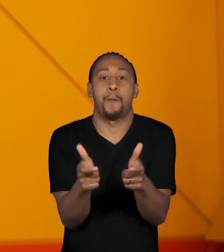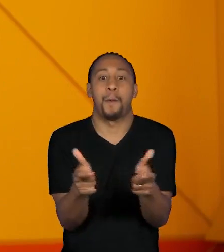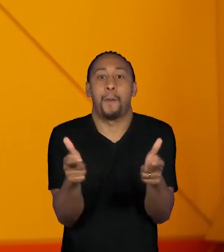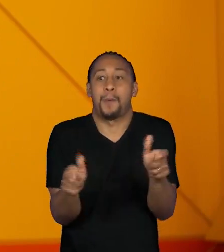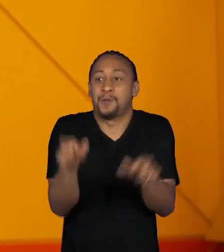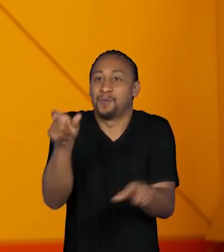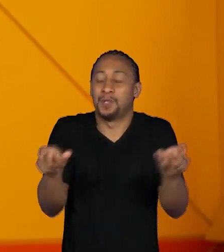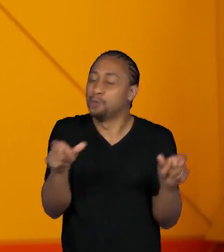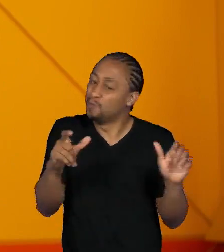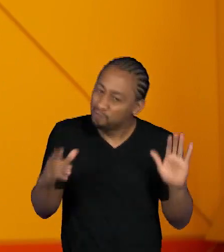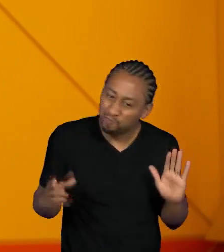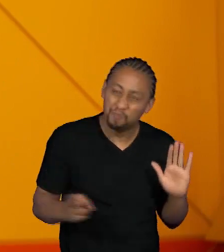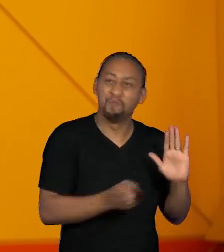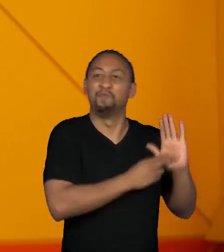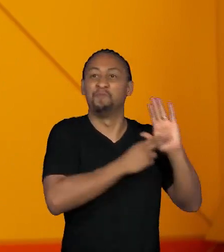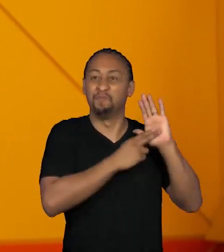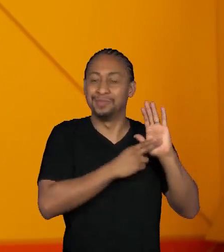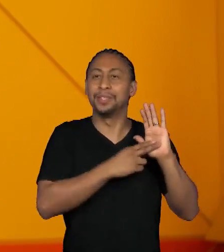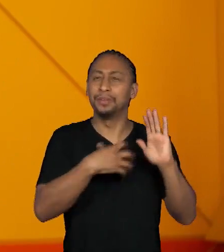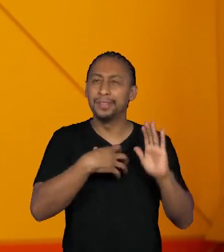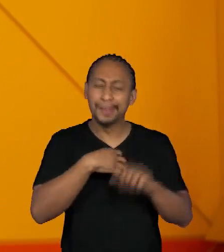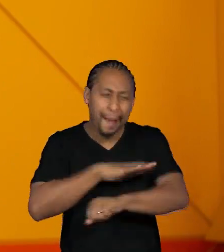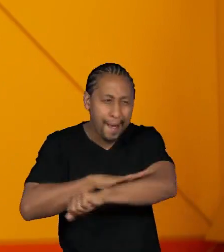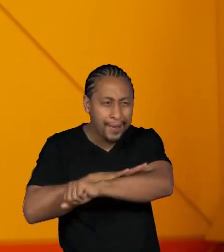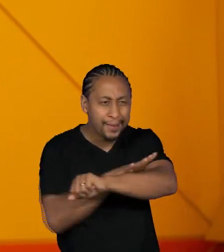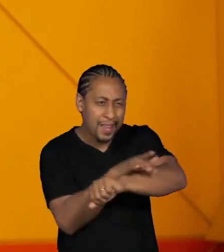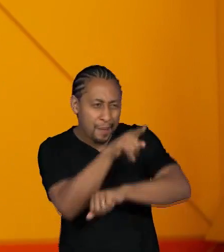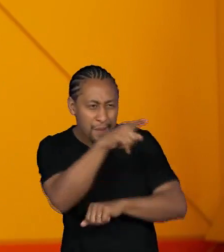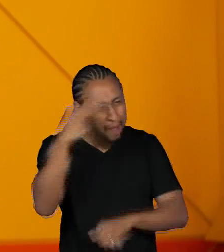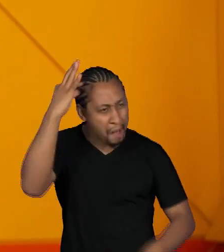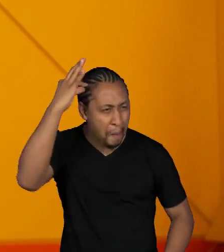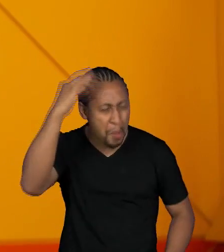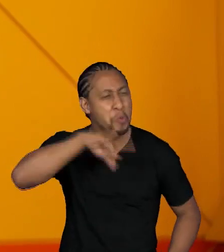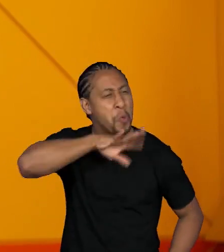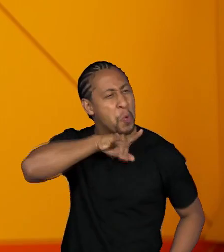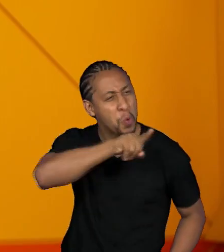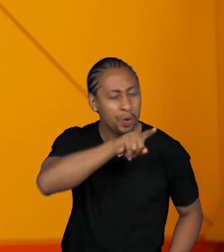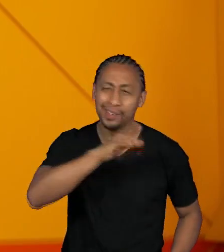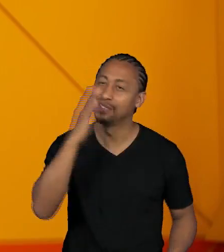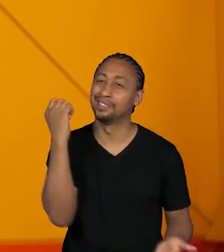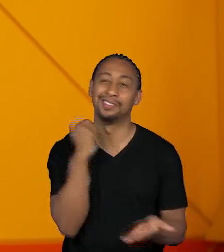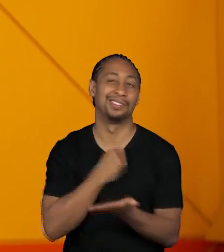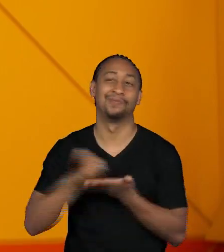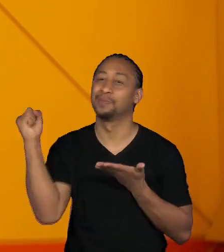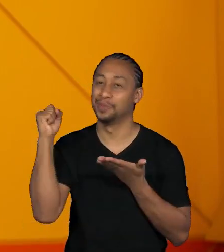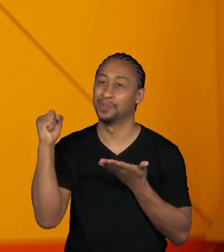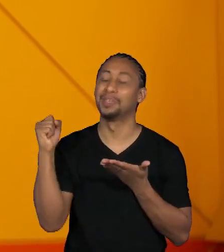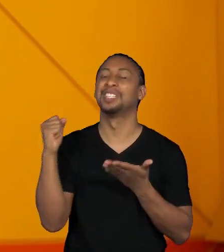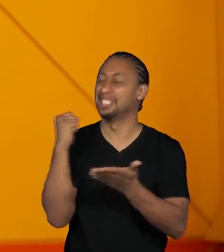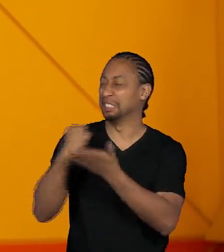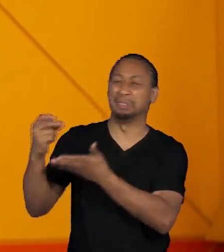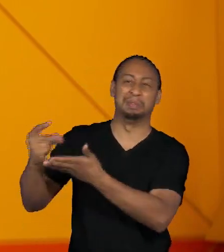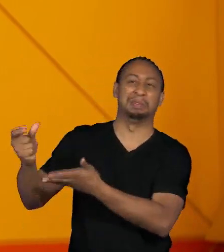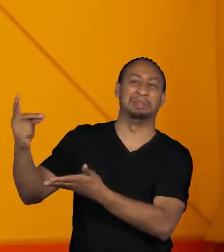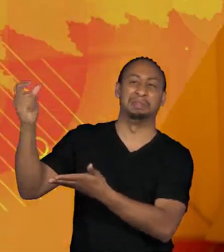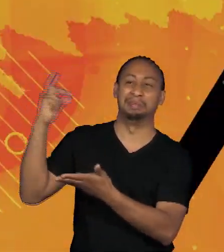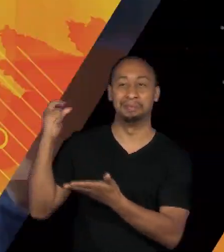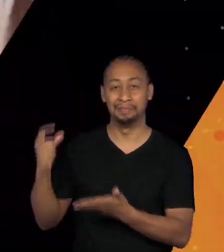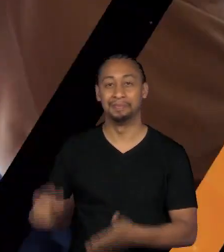tem reconhecido que aquele papo racista de que cabelo ruim já ficou para trás, e bem para trás.